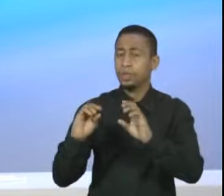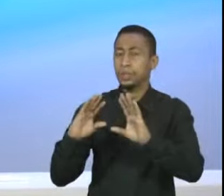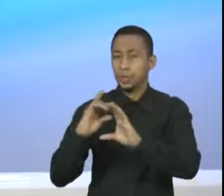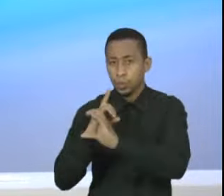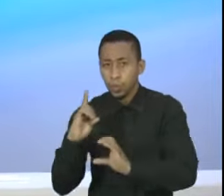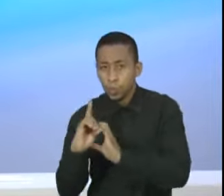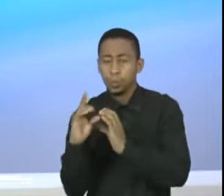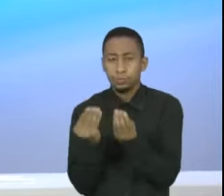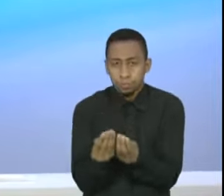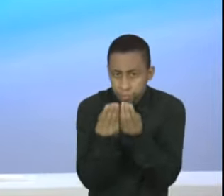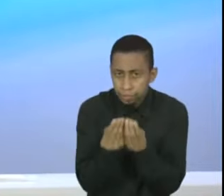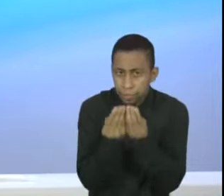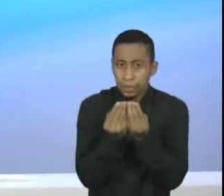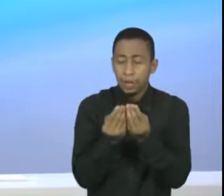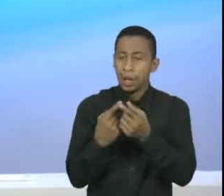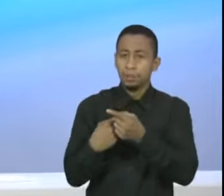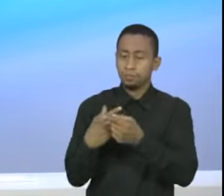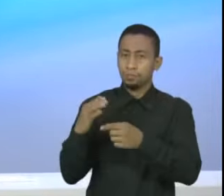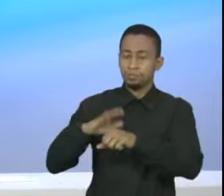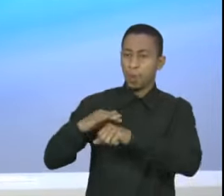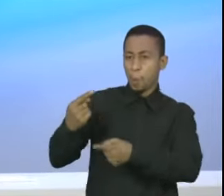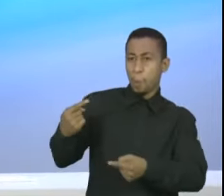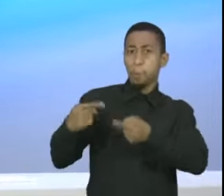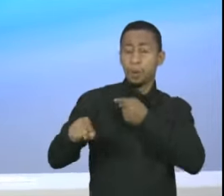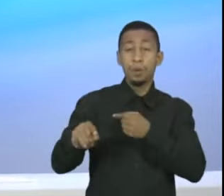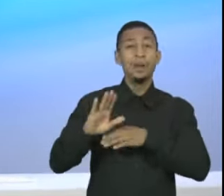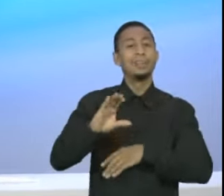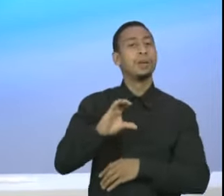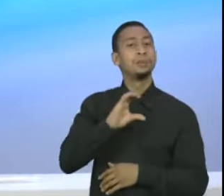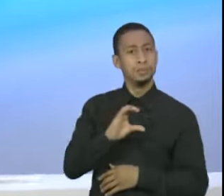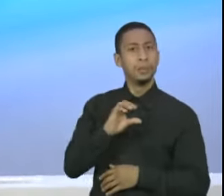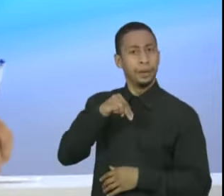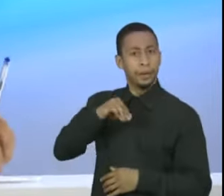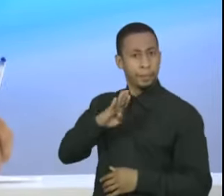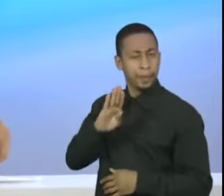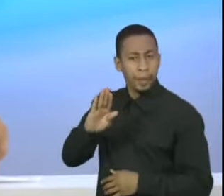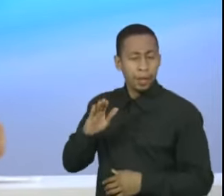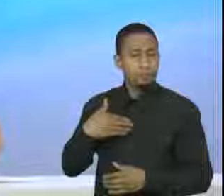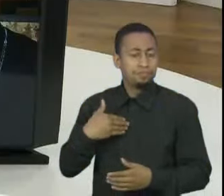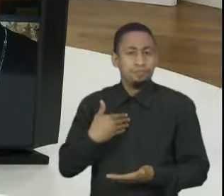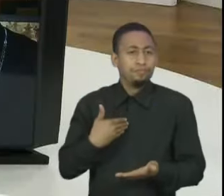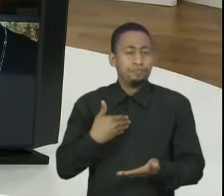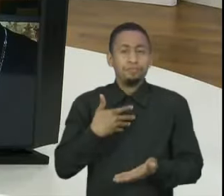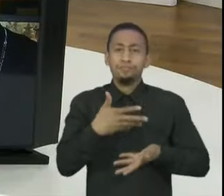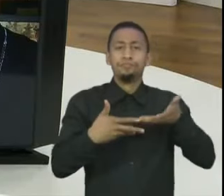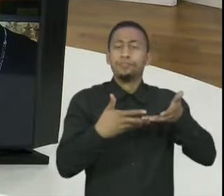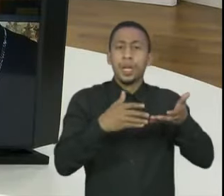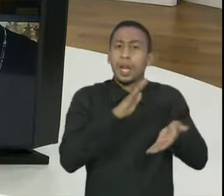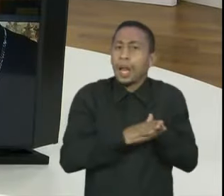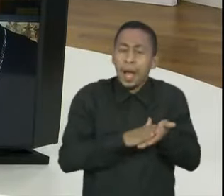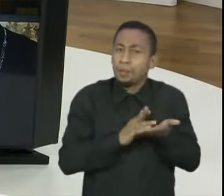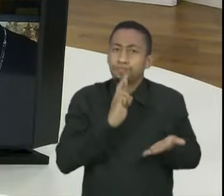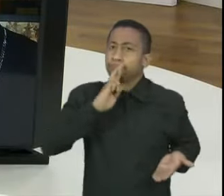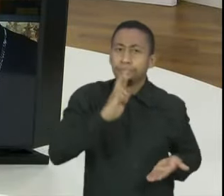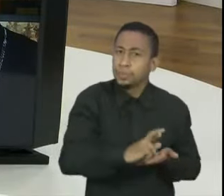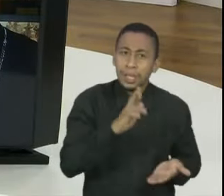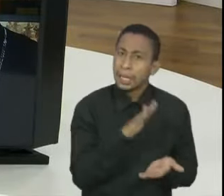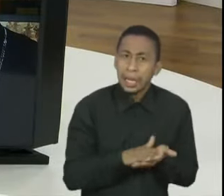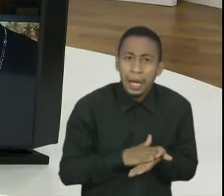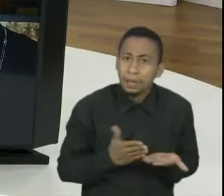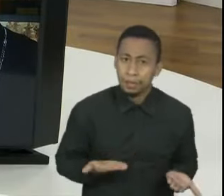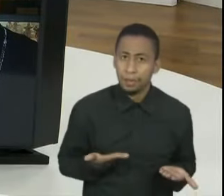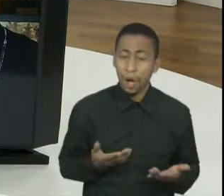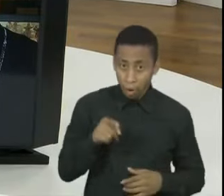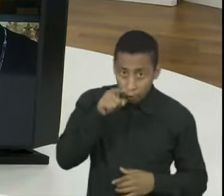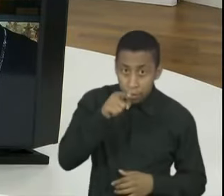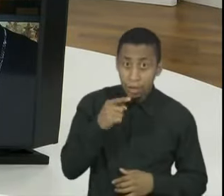a CNBB não se pronunciou eu com um repórter liguei para sem beber sem beber não se pronunciou foi preciso o senhor como